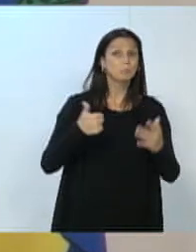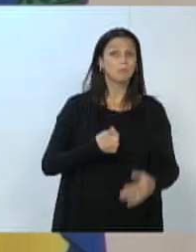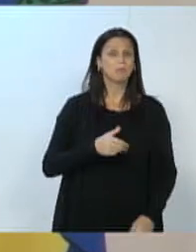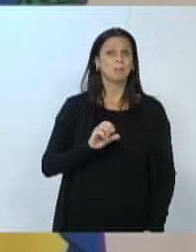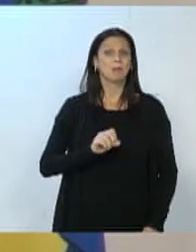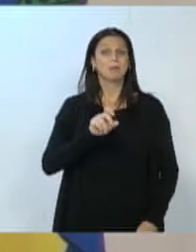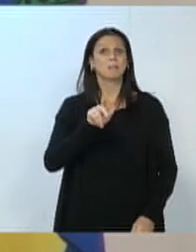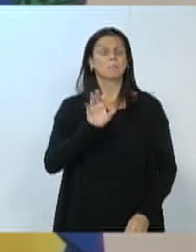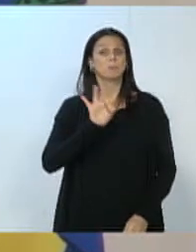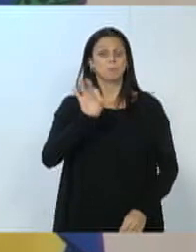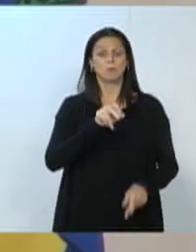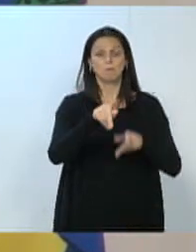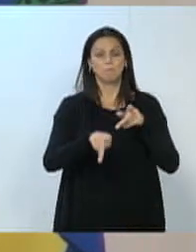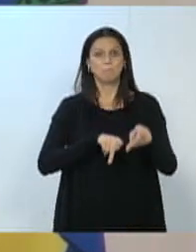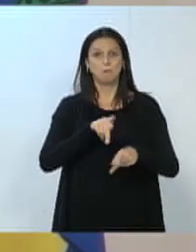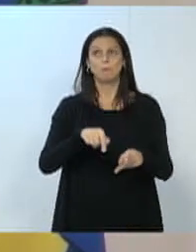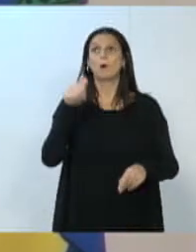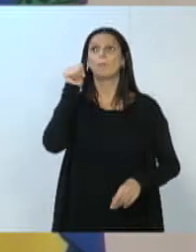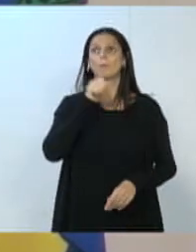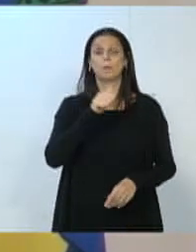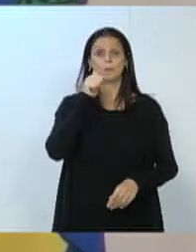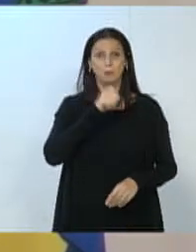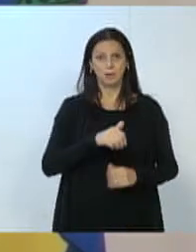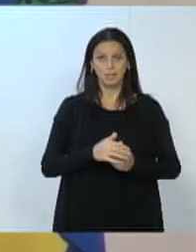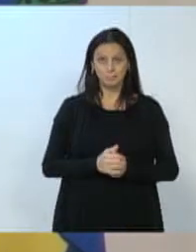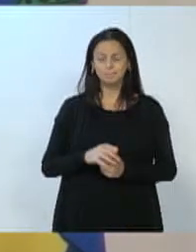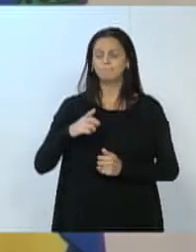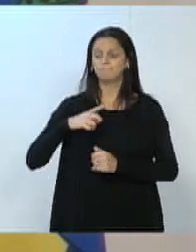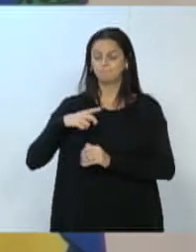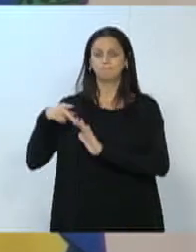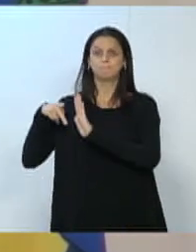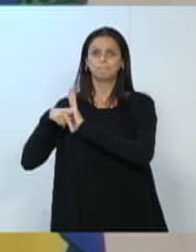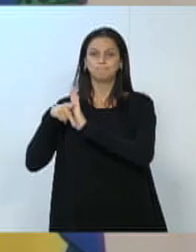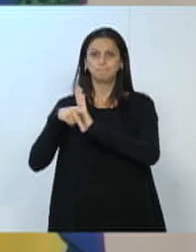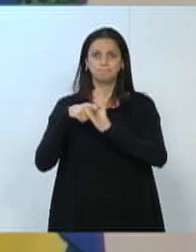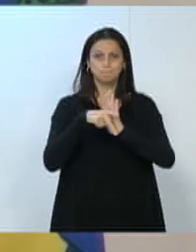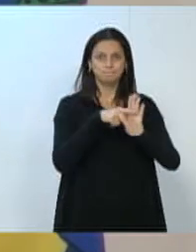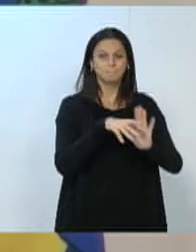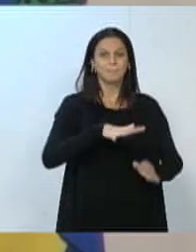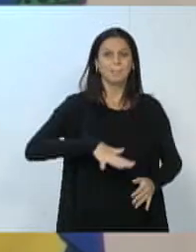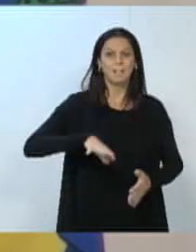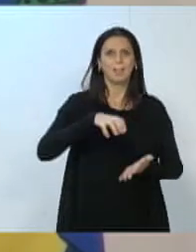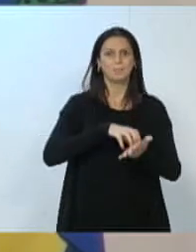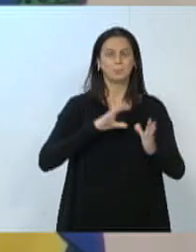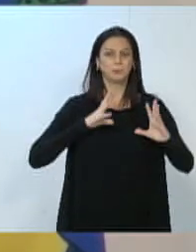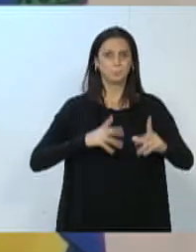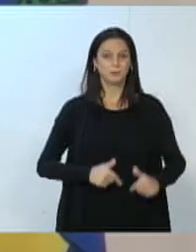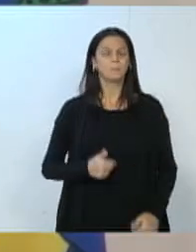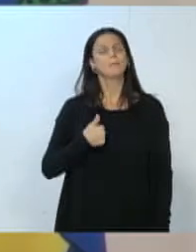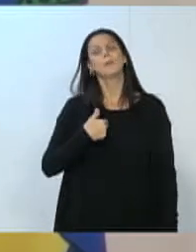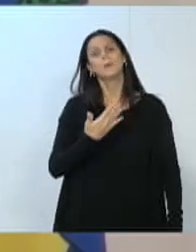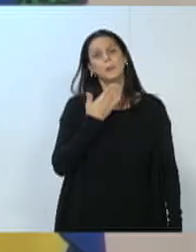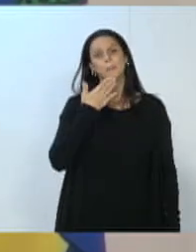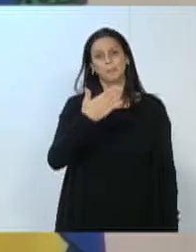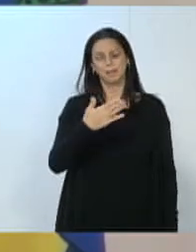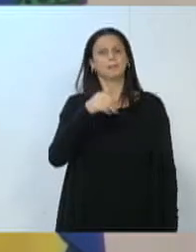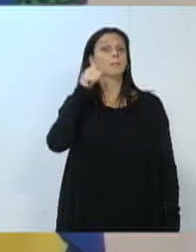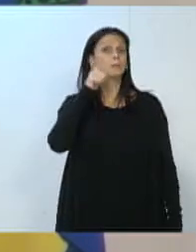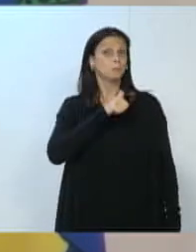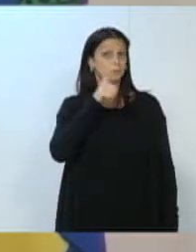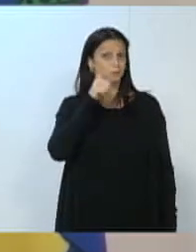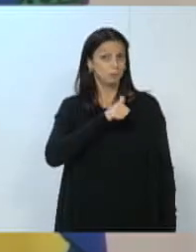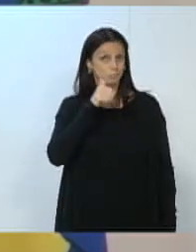da população feminina segunda Agência Nacional de Vigilância Sanitária então fica aqui registrado o meu pedido para que as mulheres